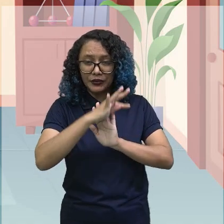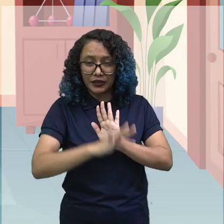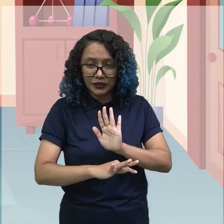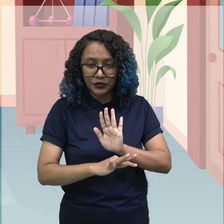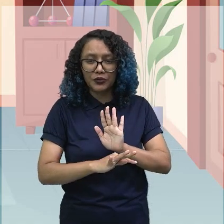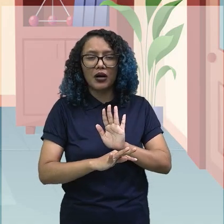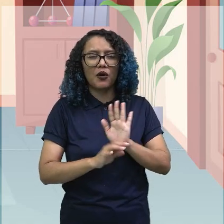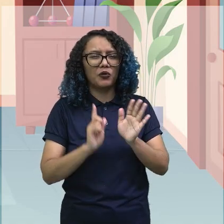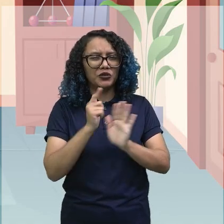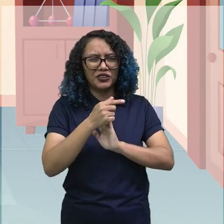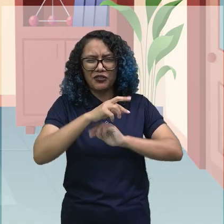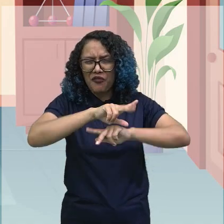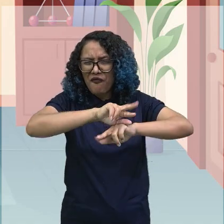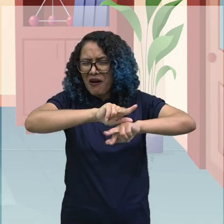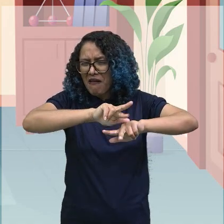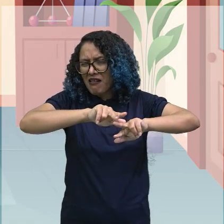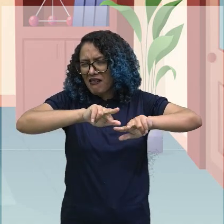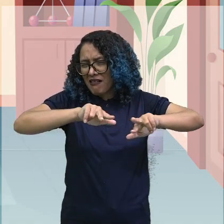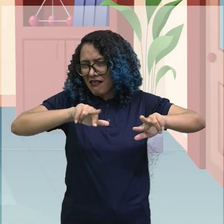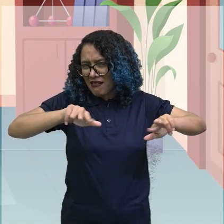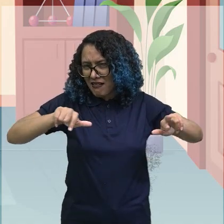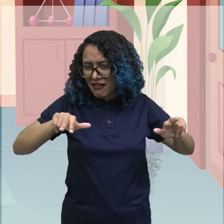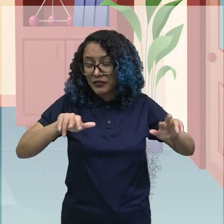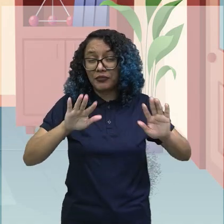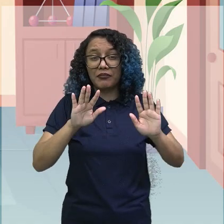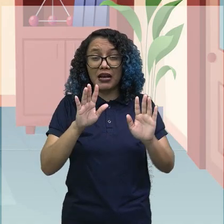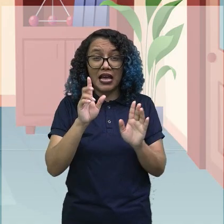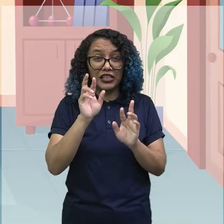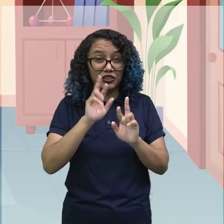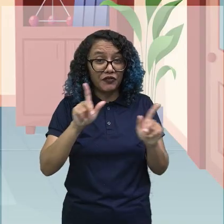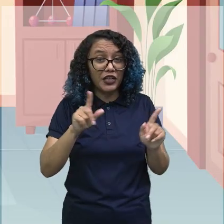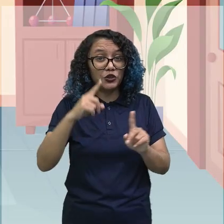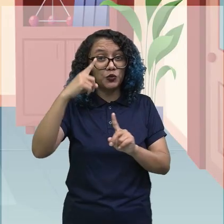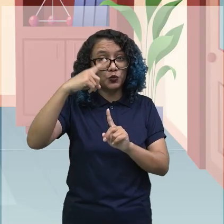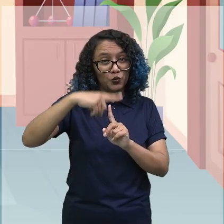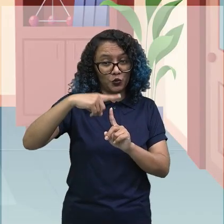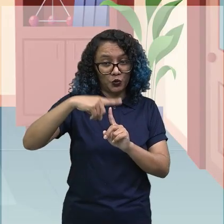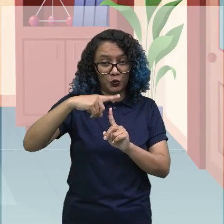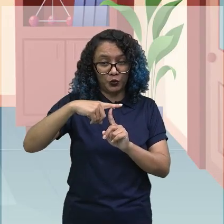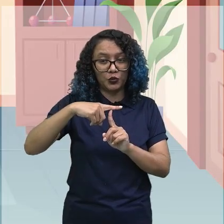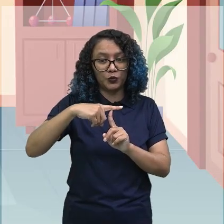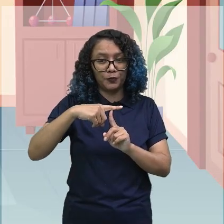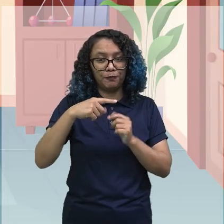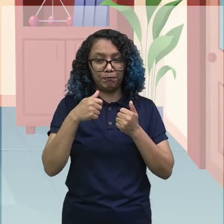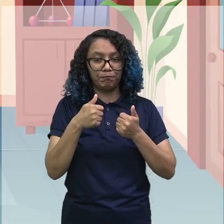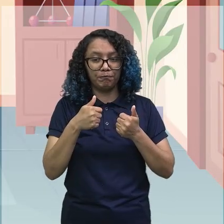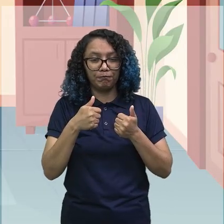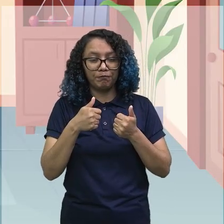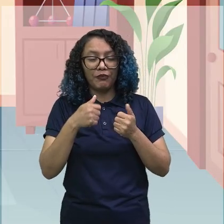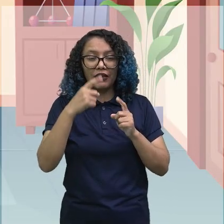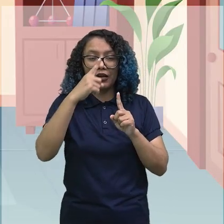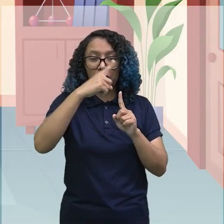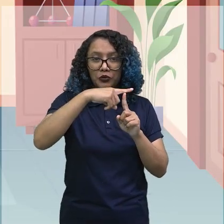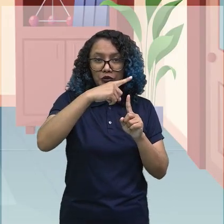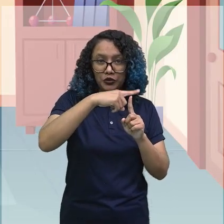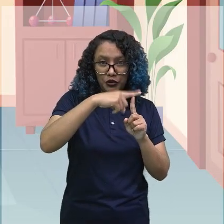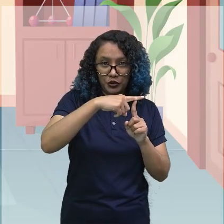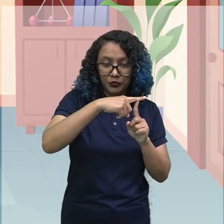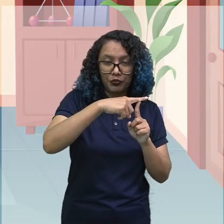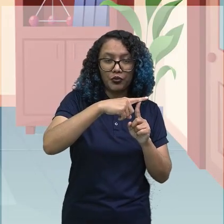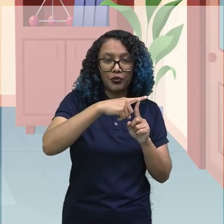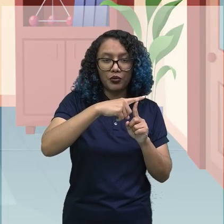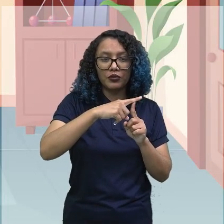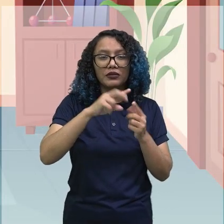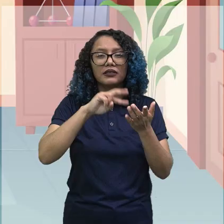textuais são infinitos, diferente dos tipos textuais, né? Tipo é uma coisa,